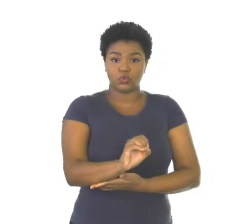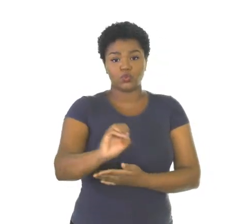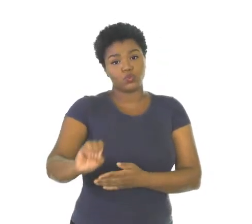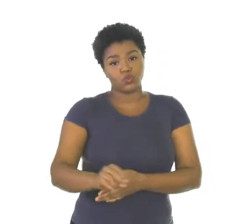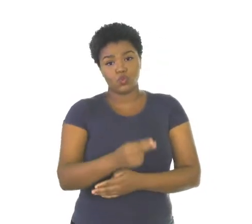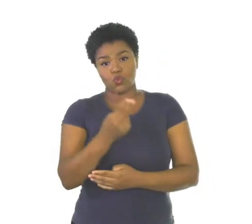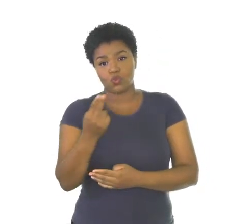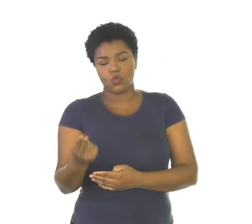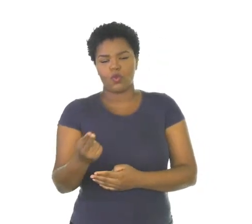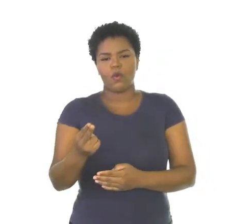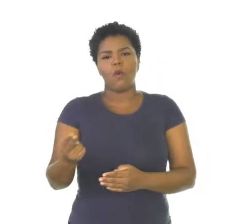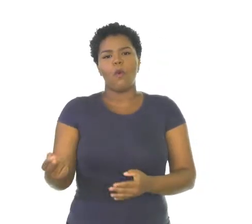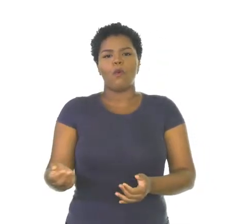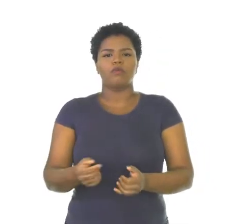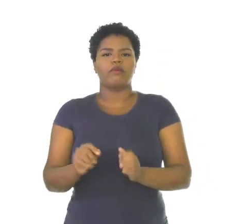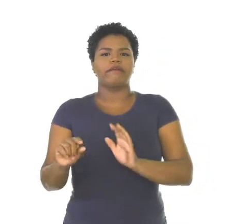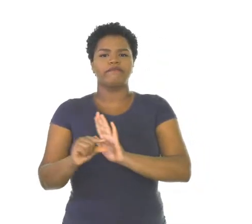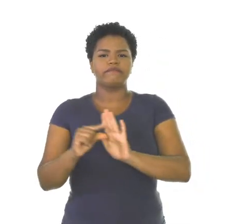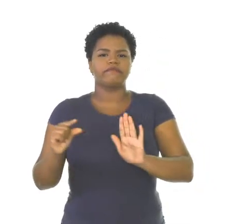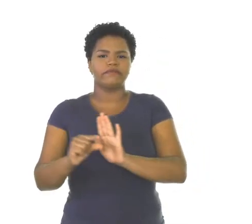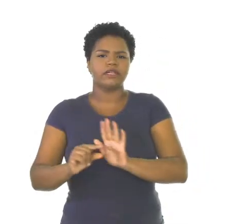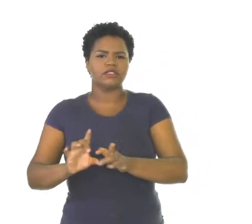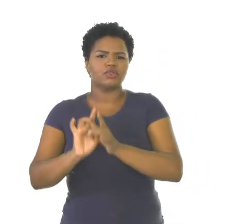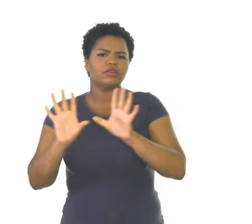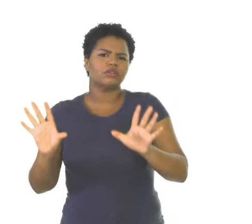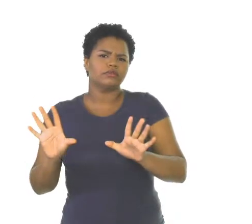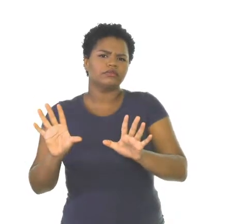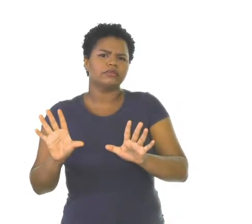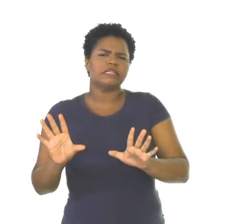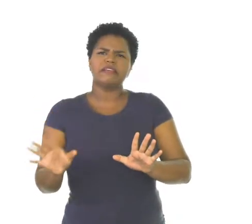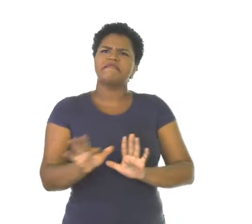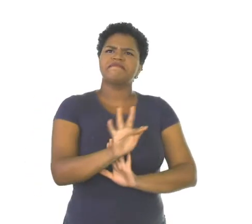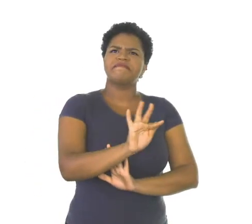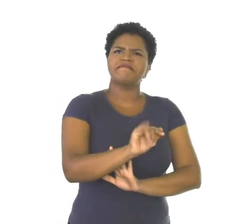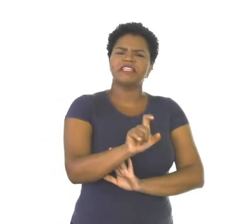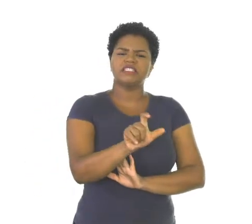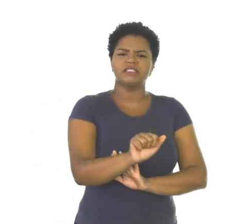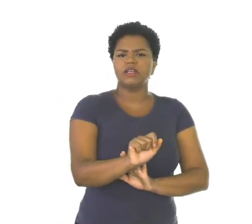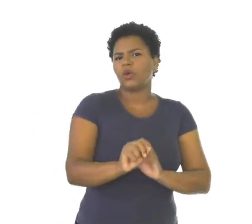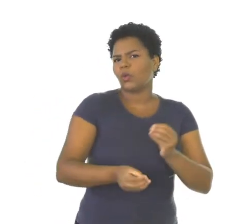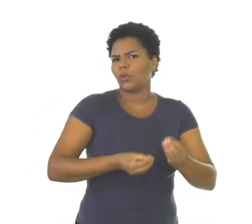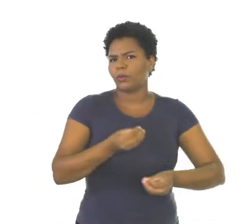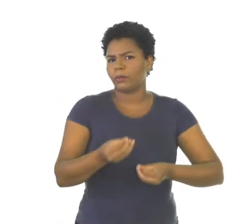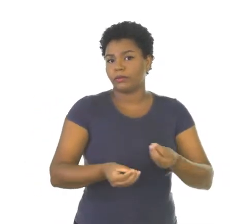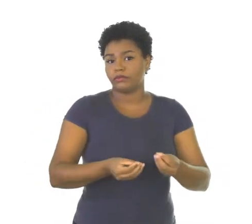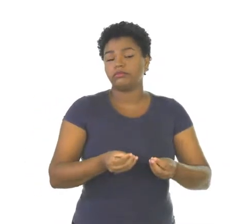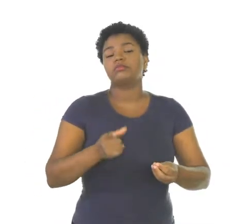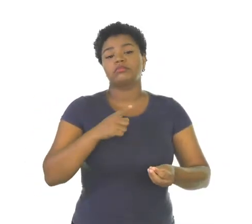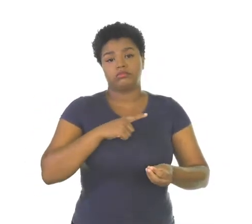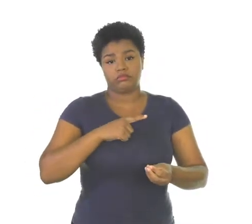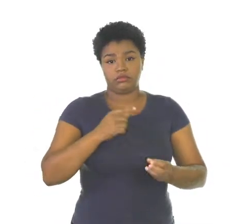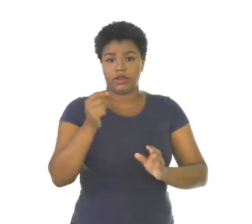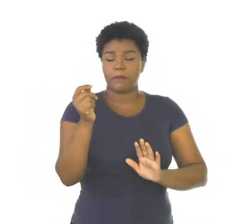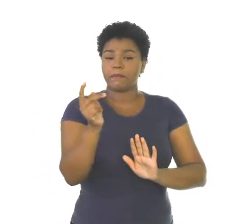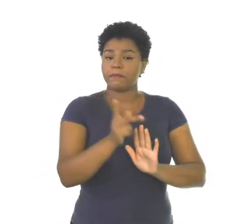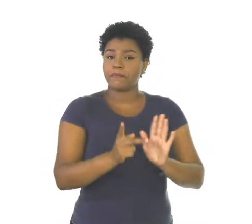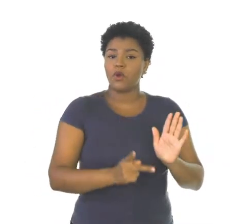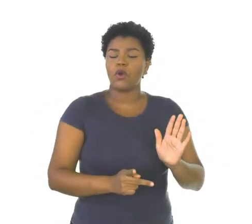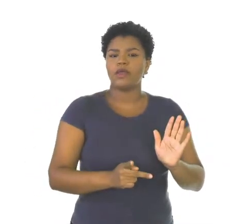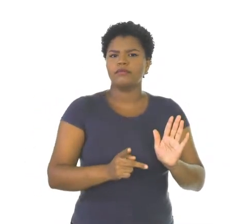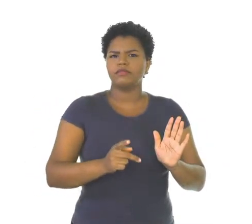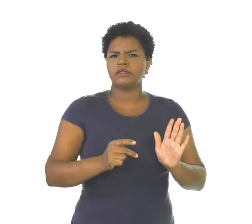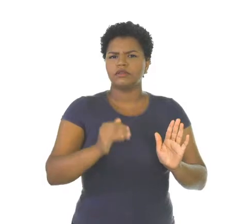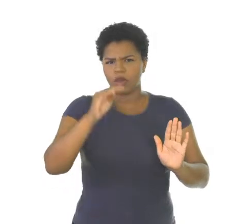em versos livres. O que seria essa forma fixa? Há poemas que seguem um